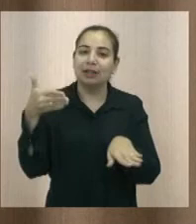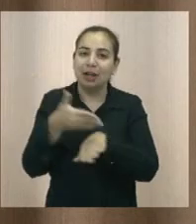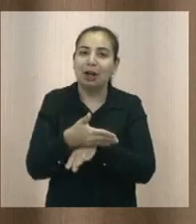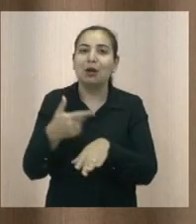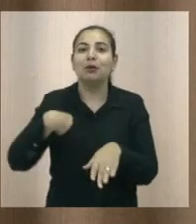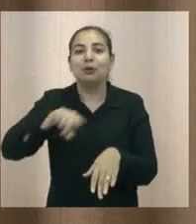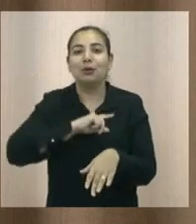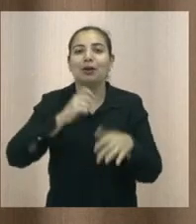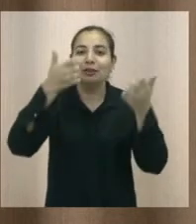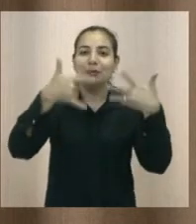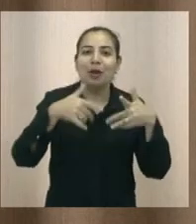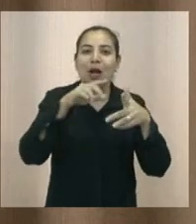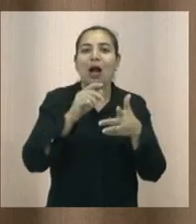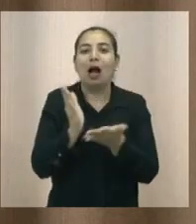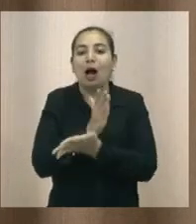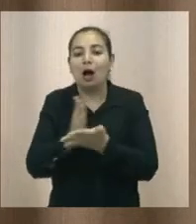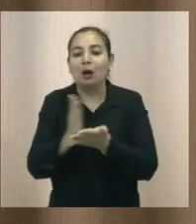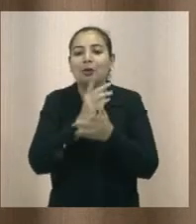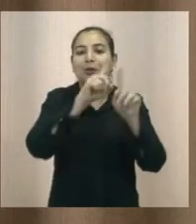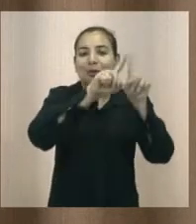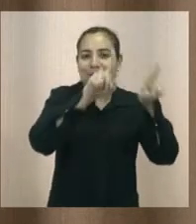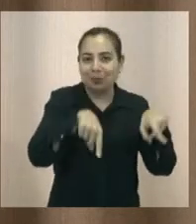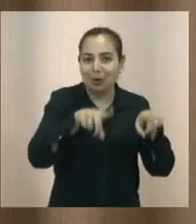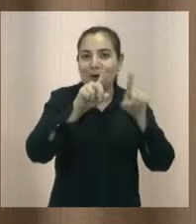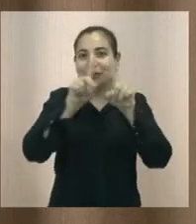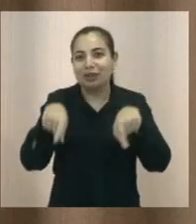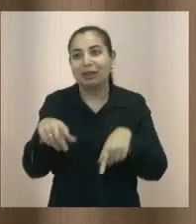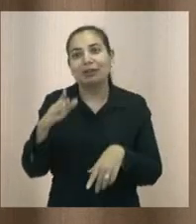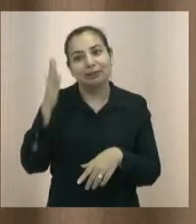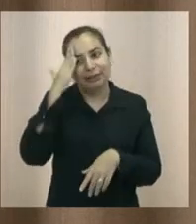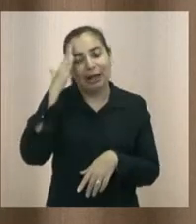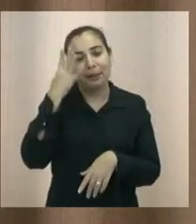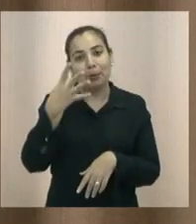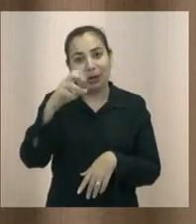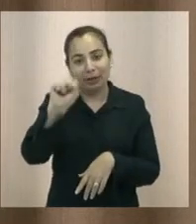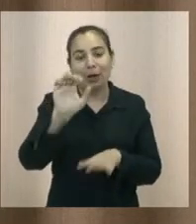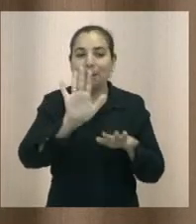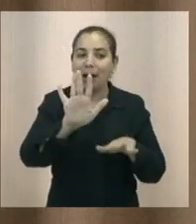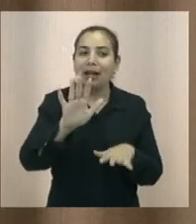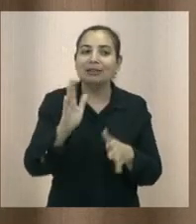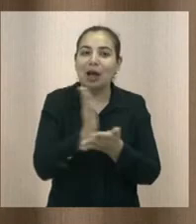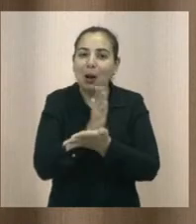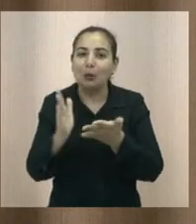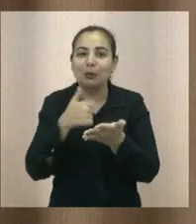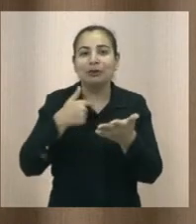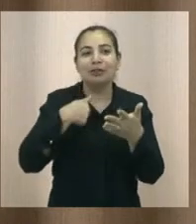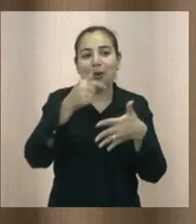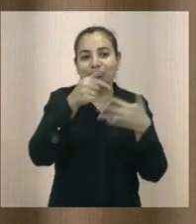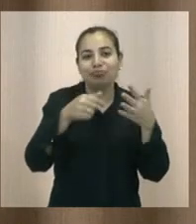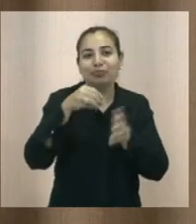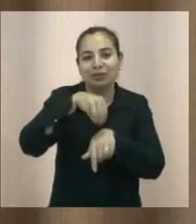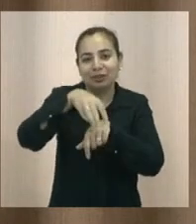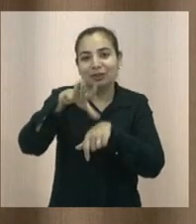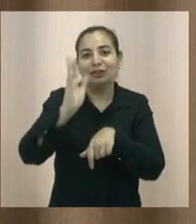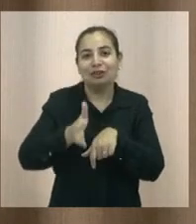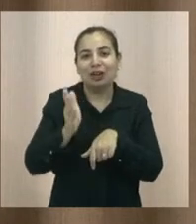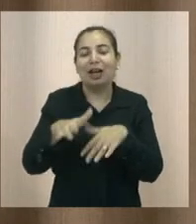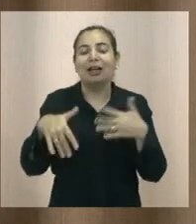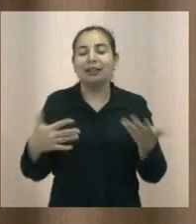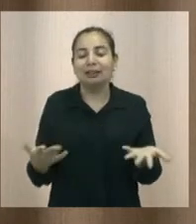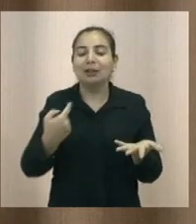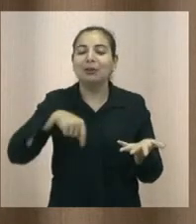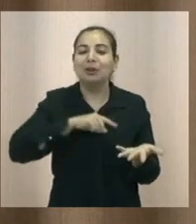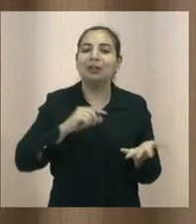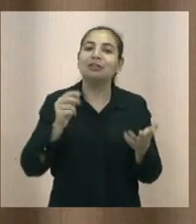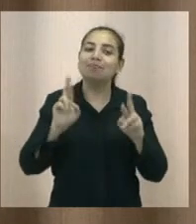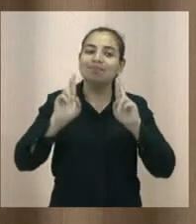nossos projetos, né? Eu falei, são 48, mas é alguns dos nossos projetos para que a gente avance mais em termos de defensoria. E